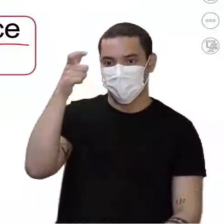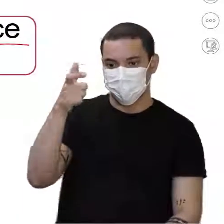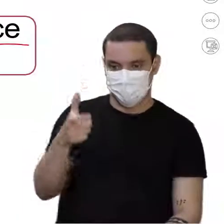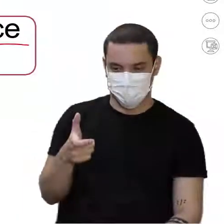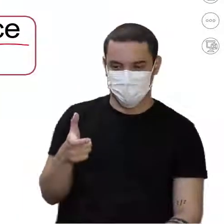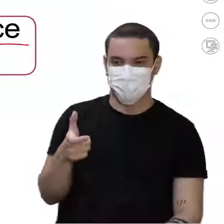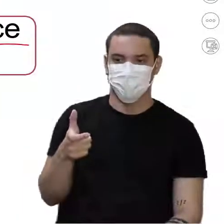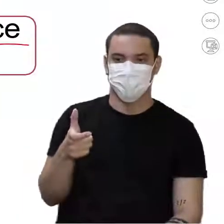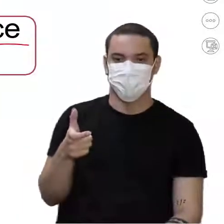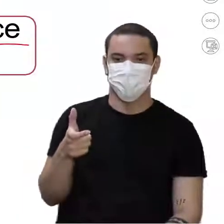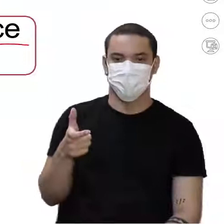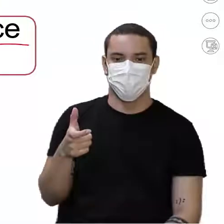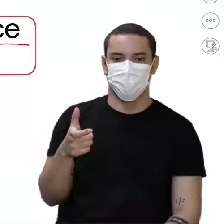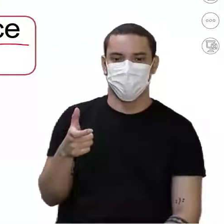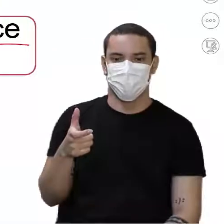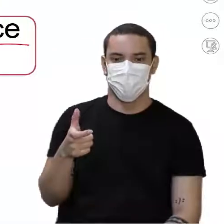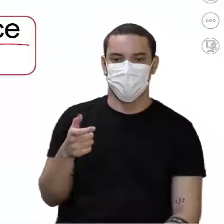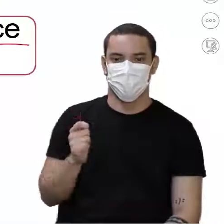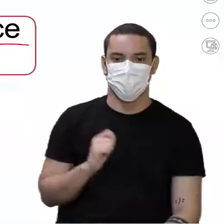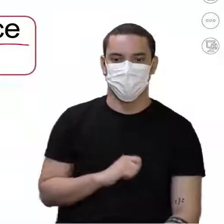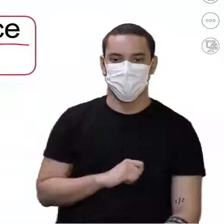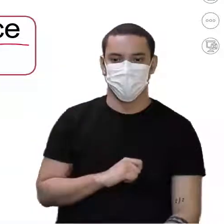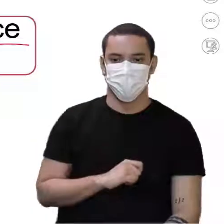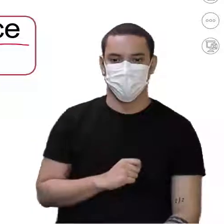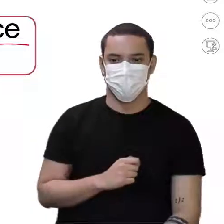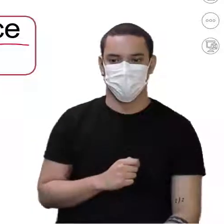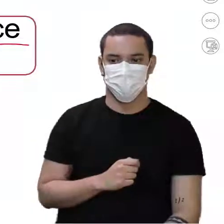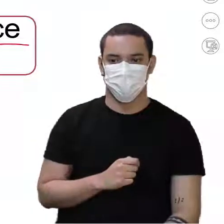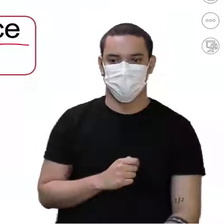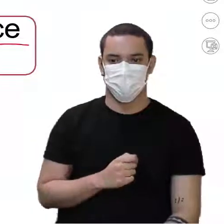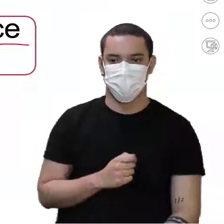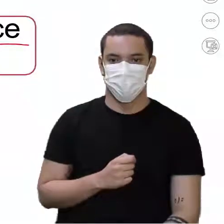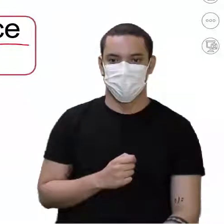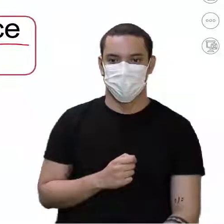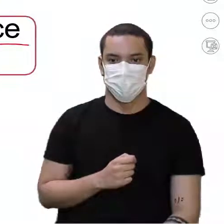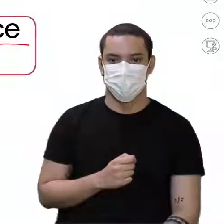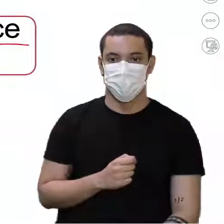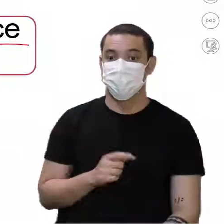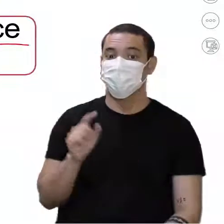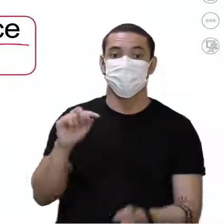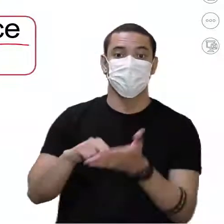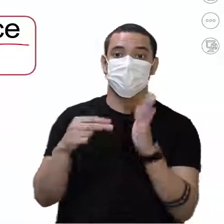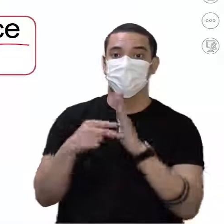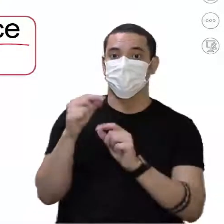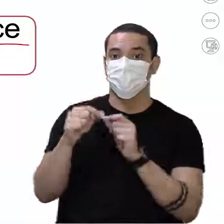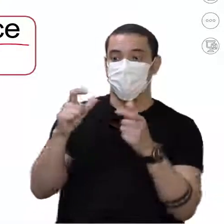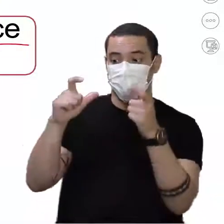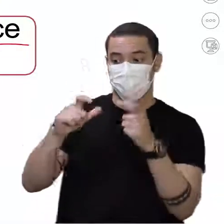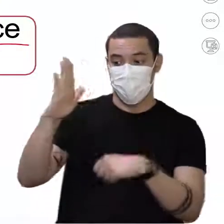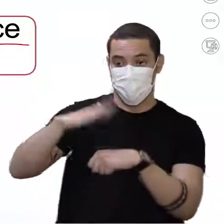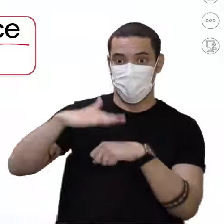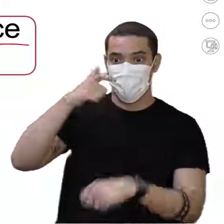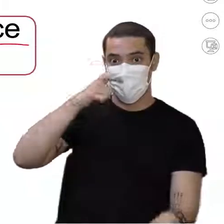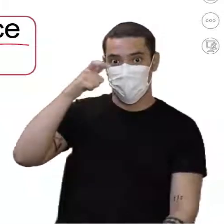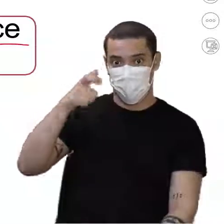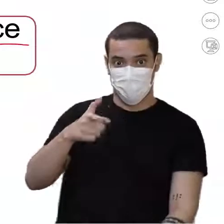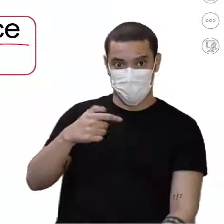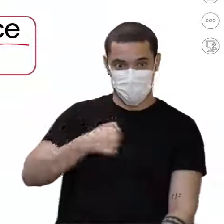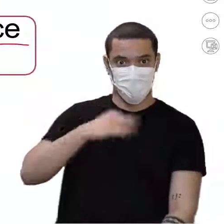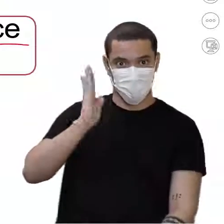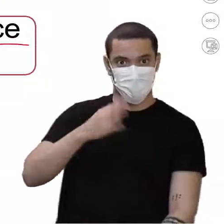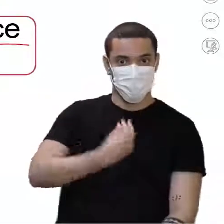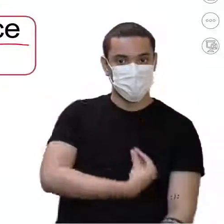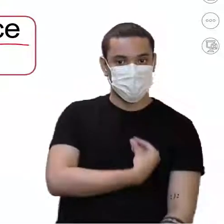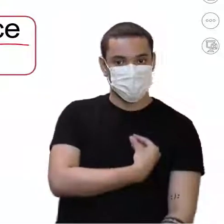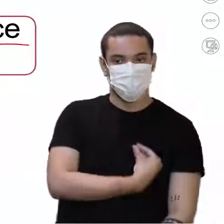interesting place I've been to is 3 pontos. Ou seja, o lugar mais interessante que